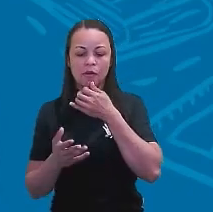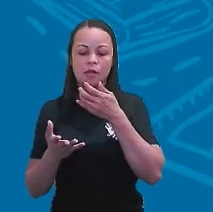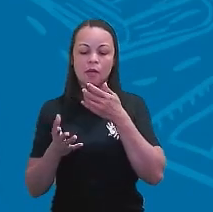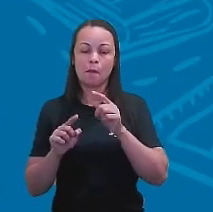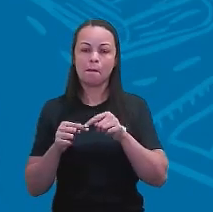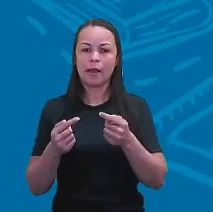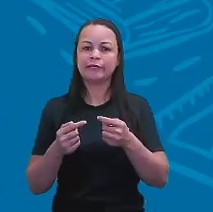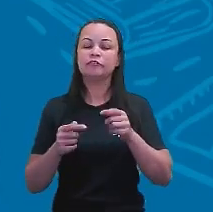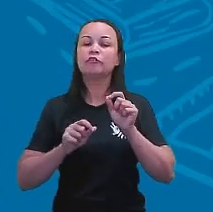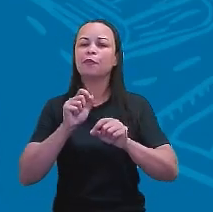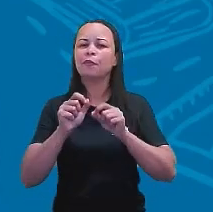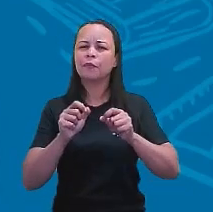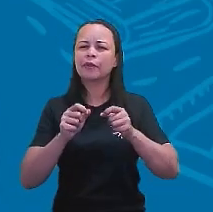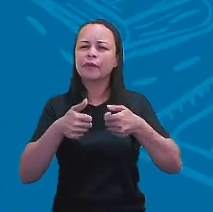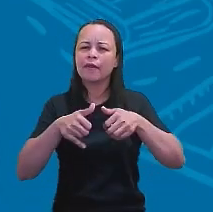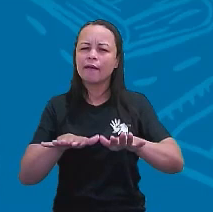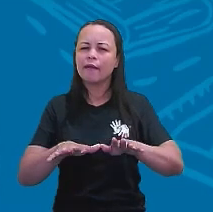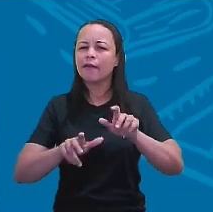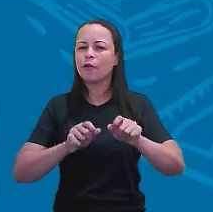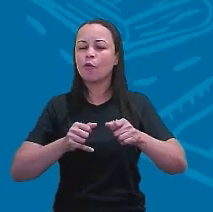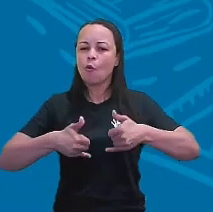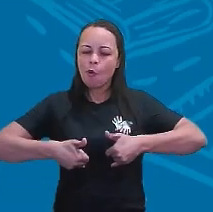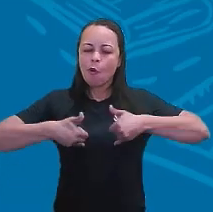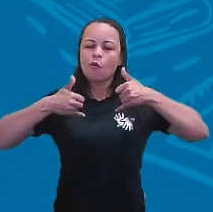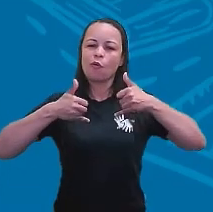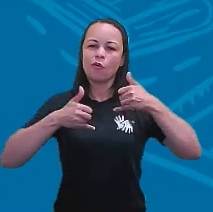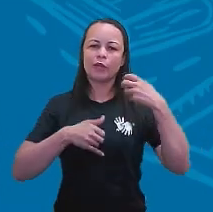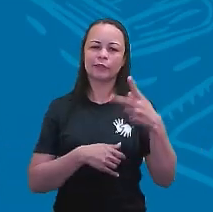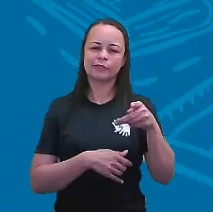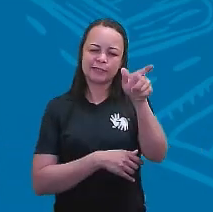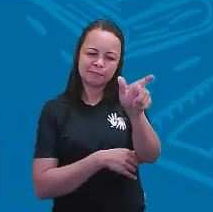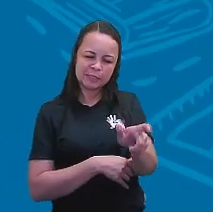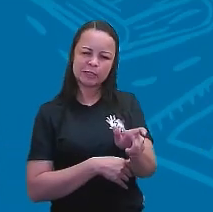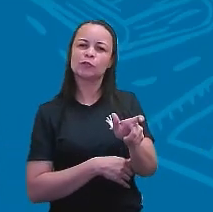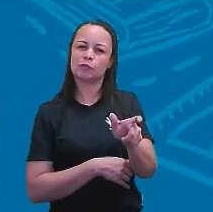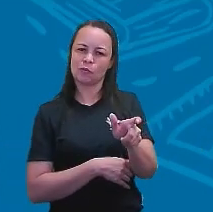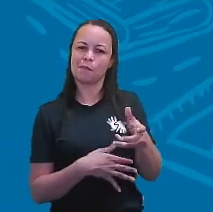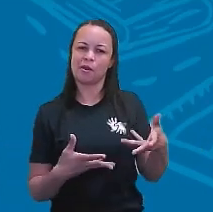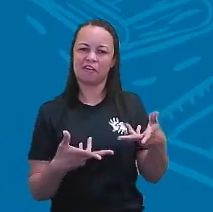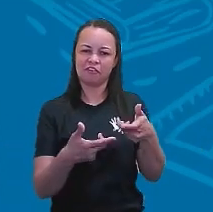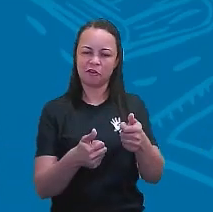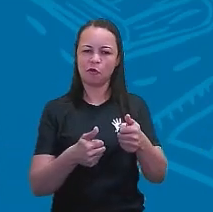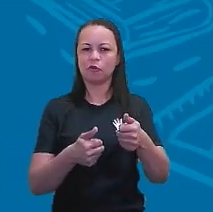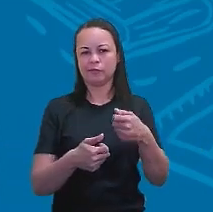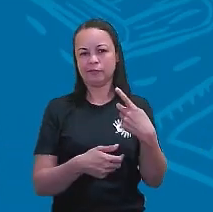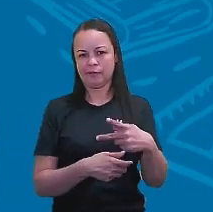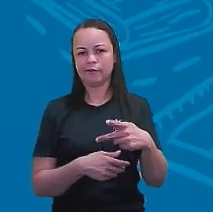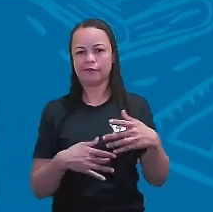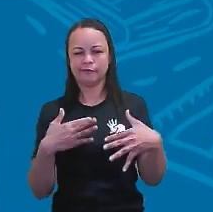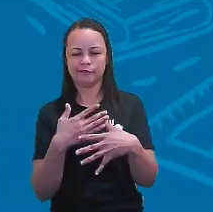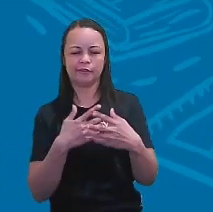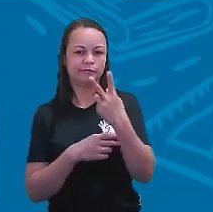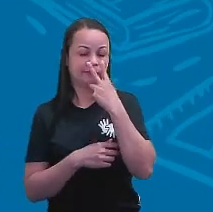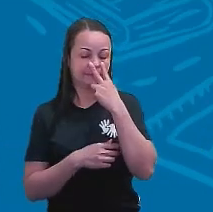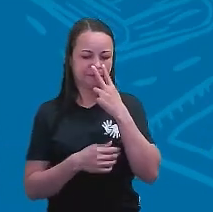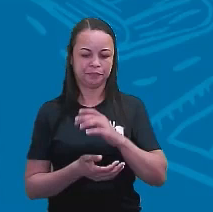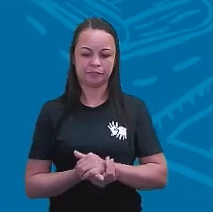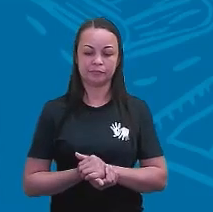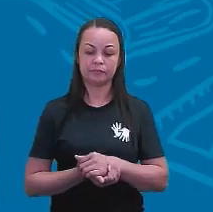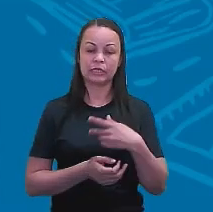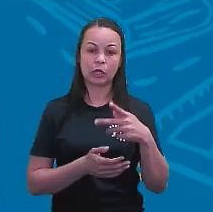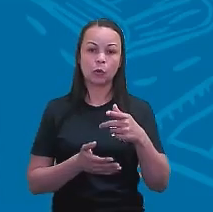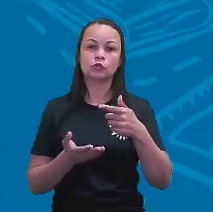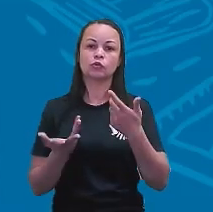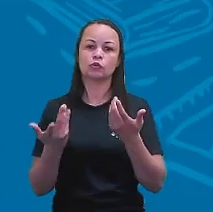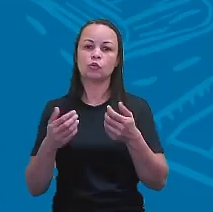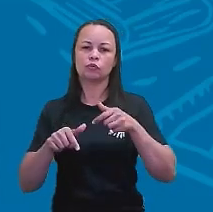O orgulho desse vitoriense. Por quê? Gente, suas obras elas continuam sendo um marco